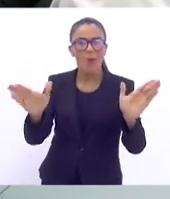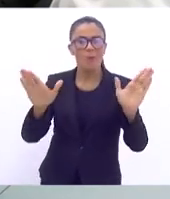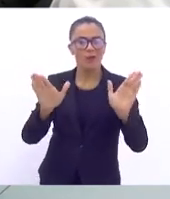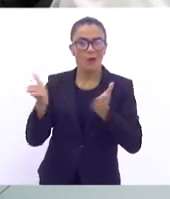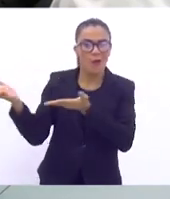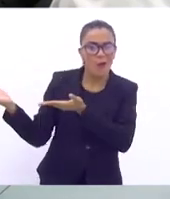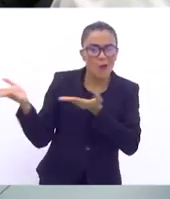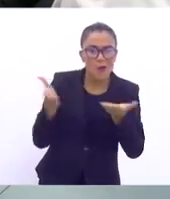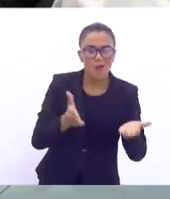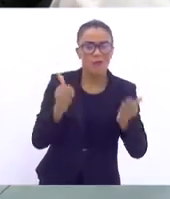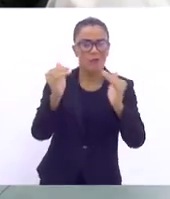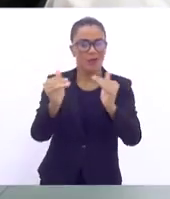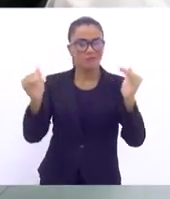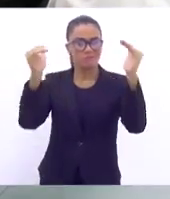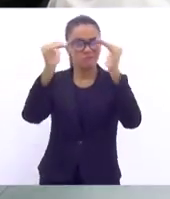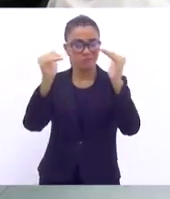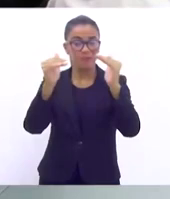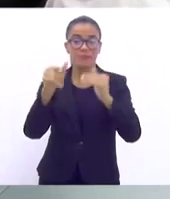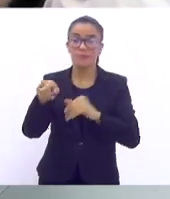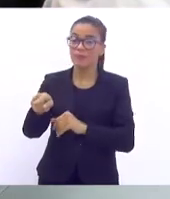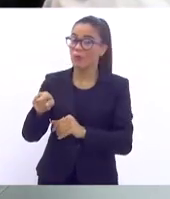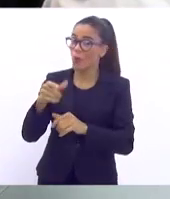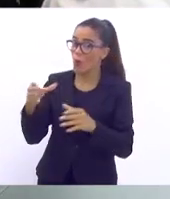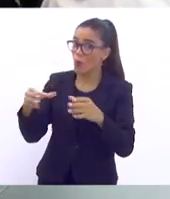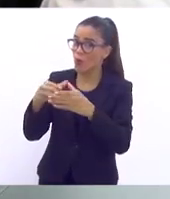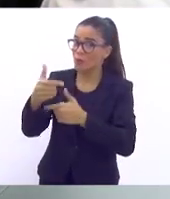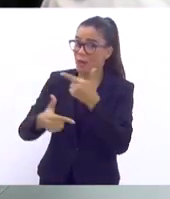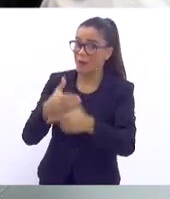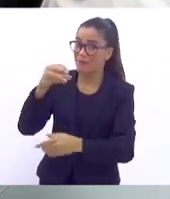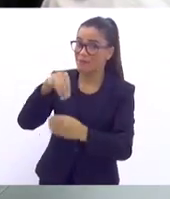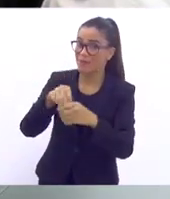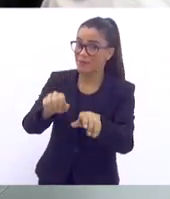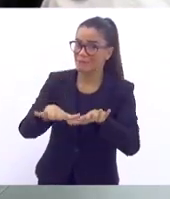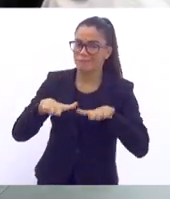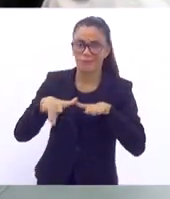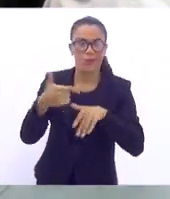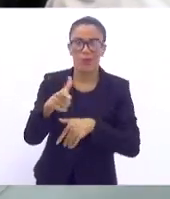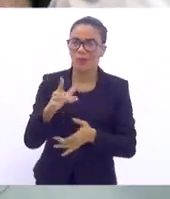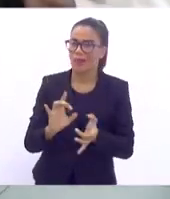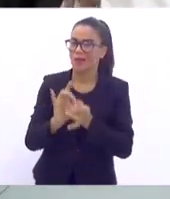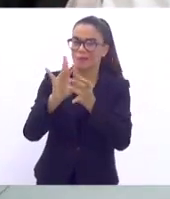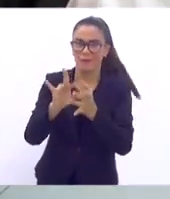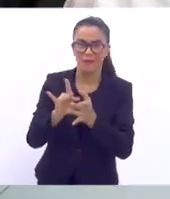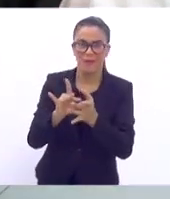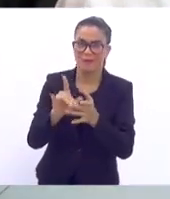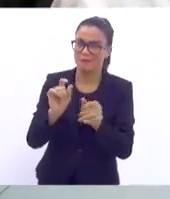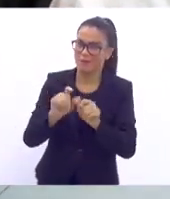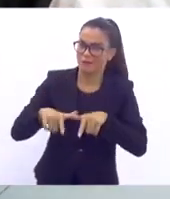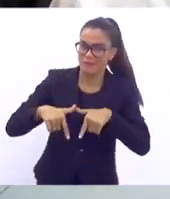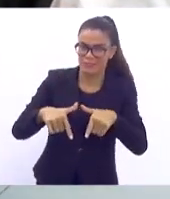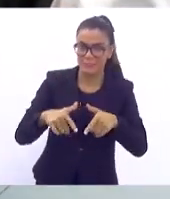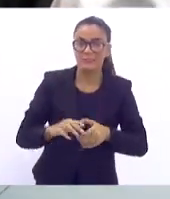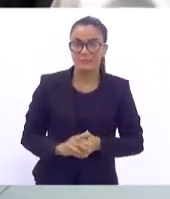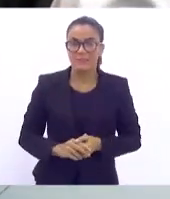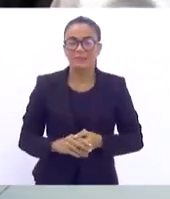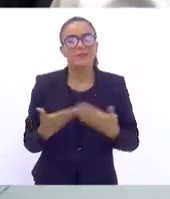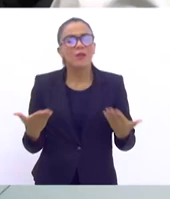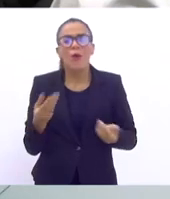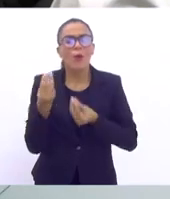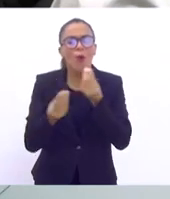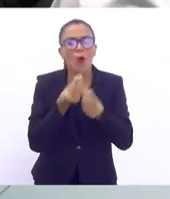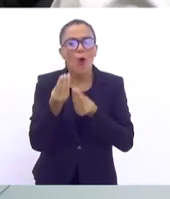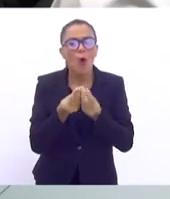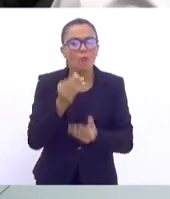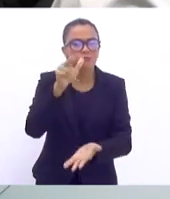autoridades o que a frente parlamentar não tem prerrogativa para fazer né porque então a formalização